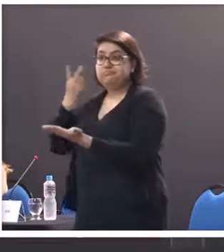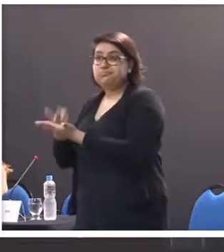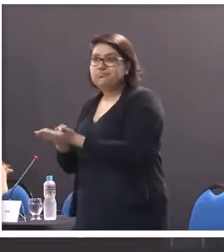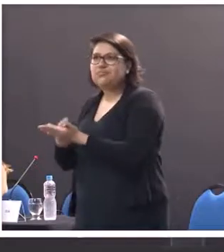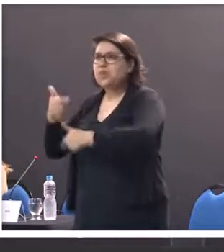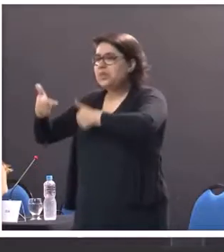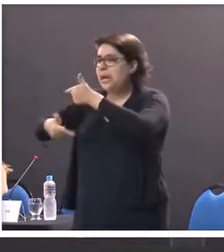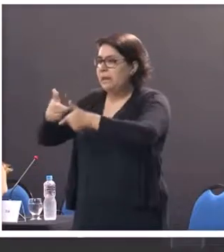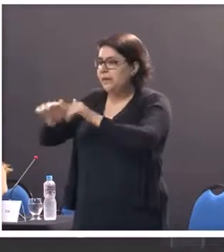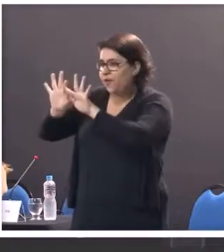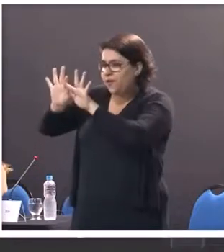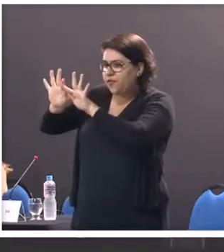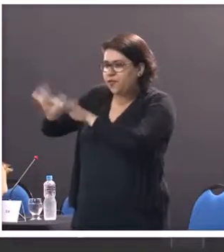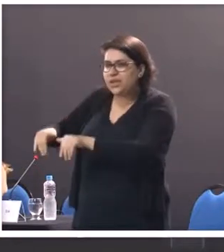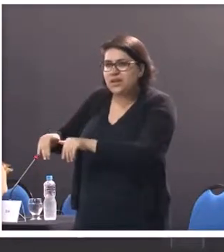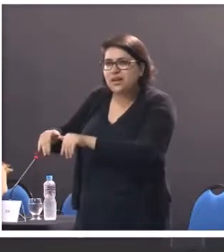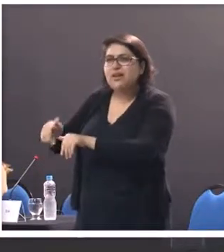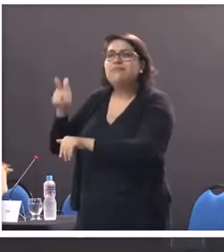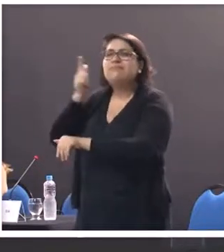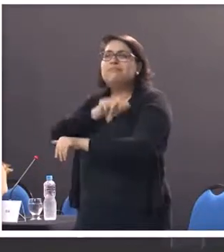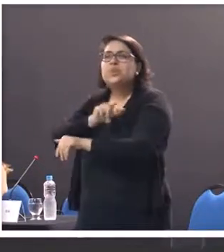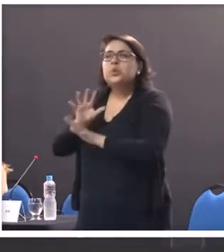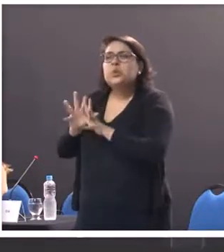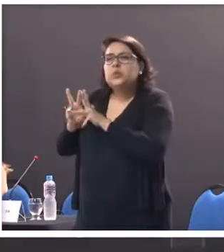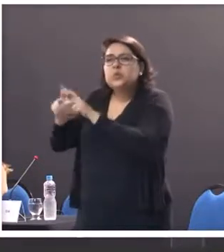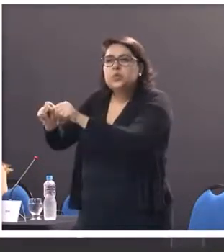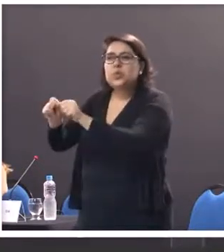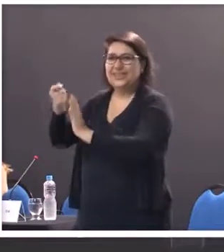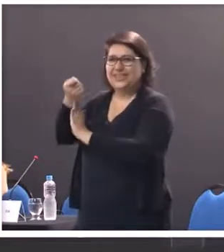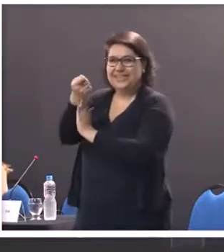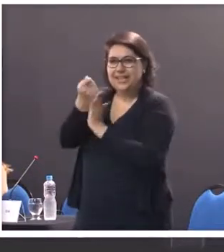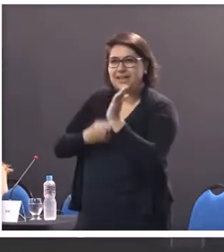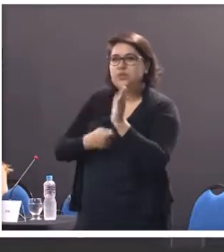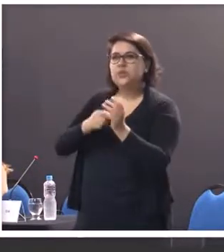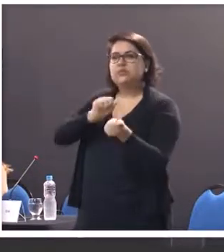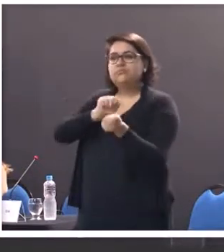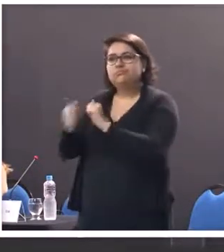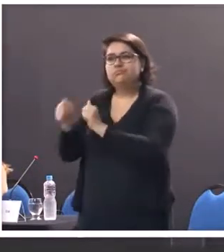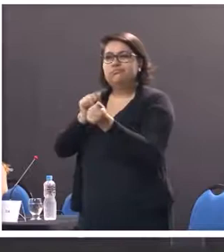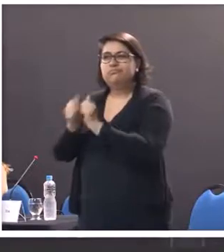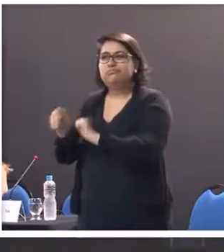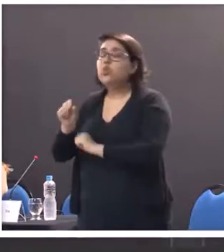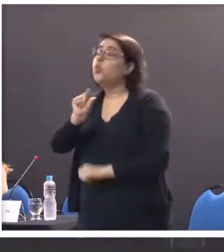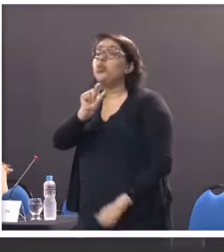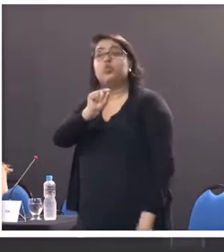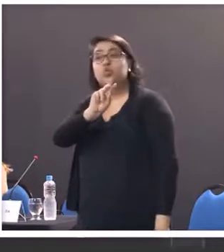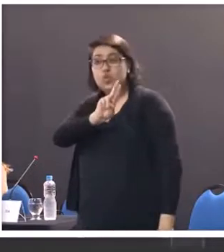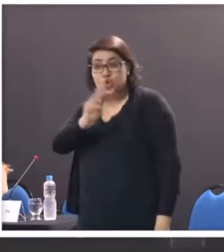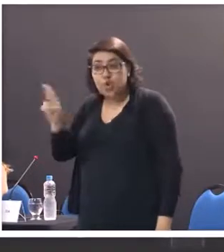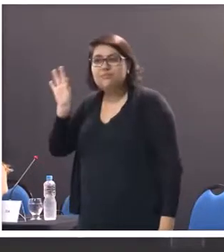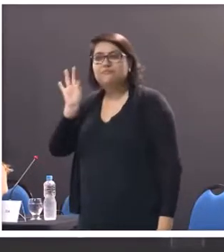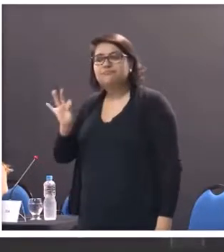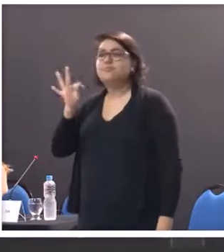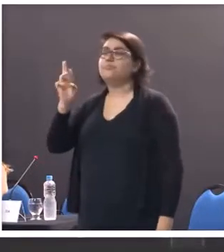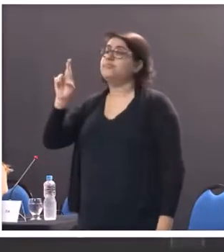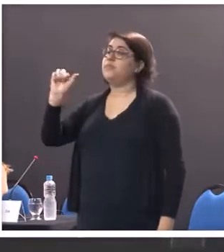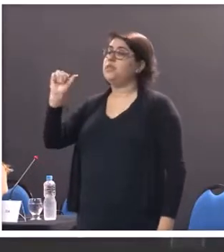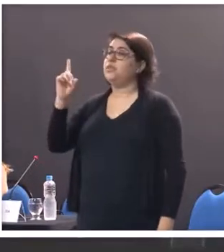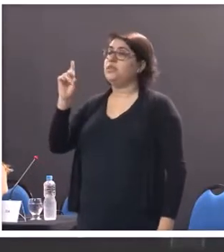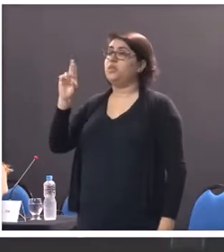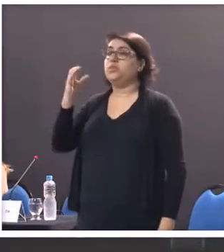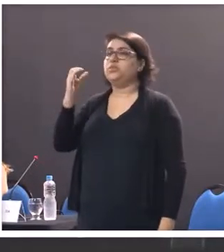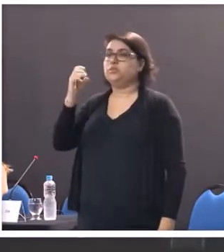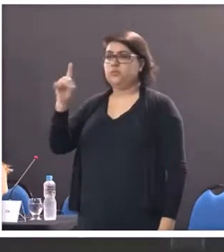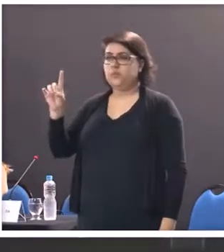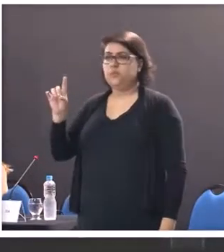trabalho final de tudo isso que você fez, esse texto, né, traduzido para outra língua, é chamado de tradução.